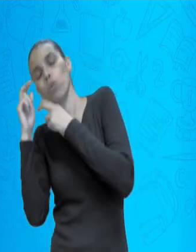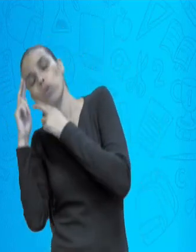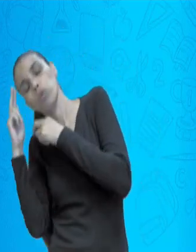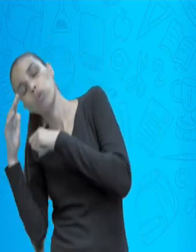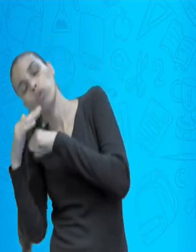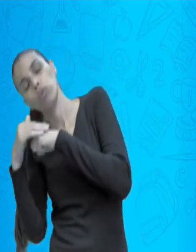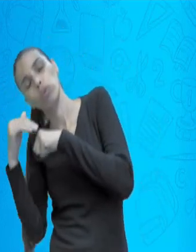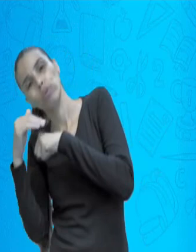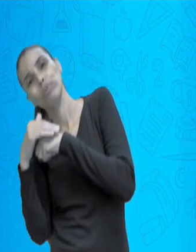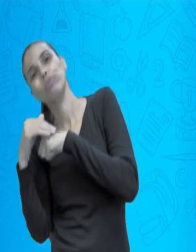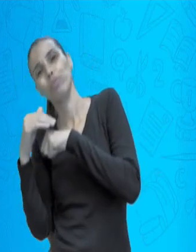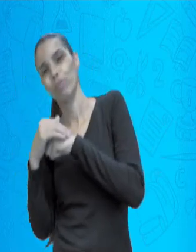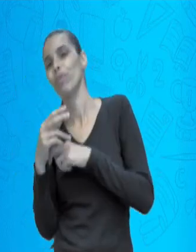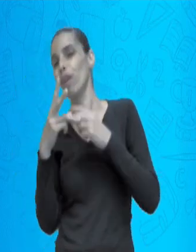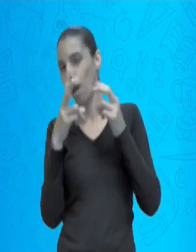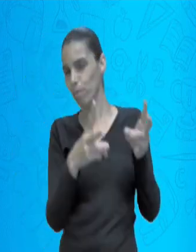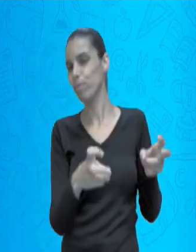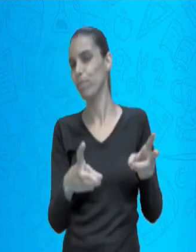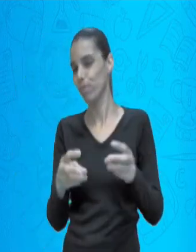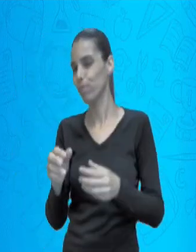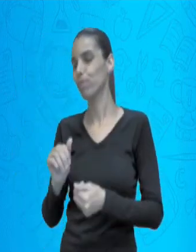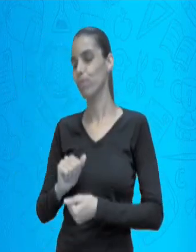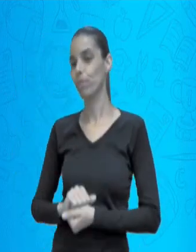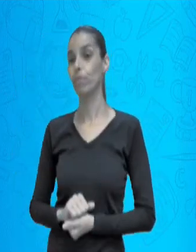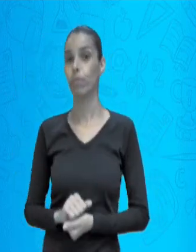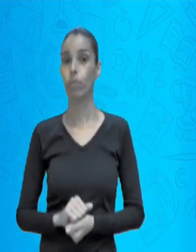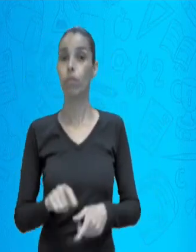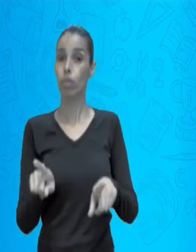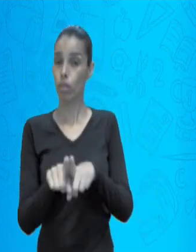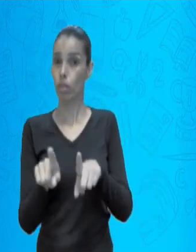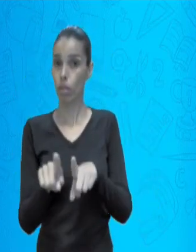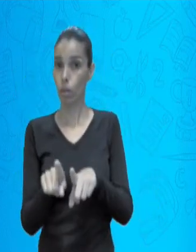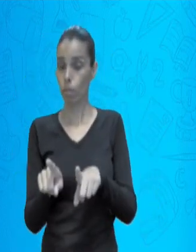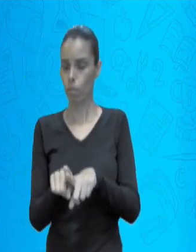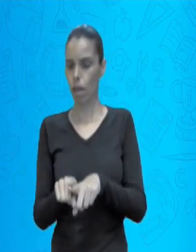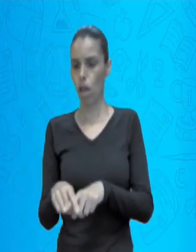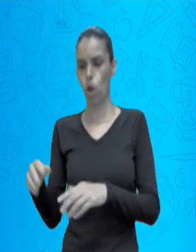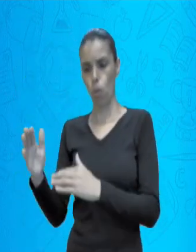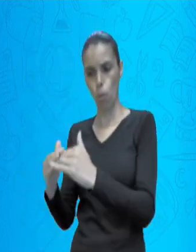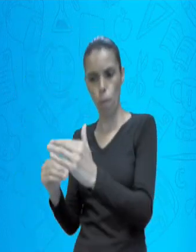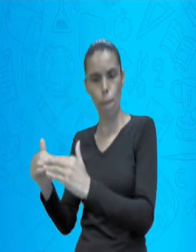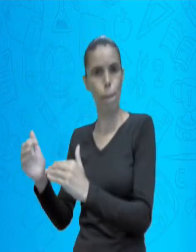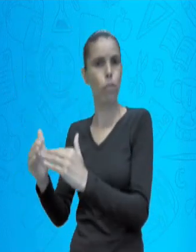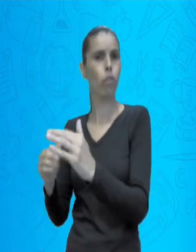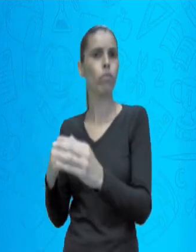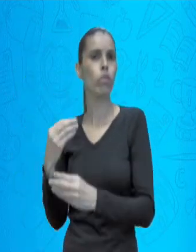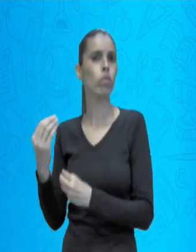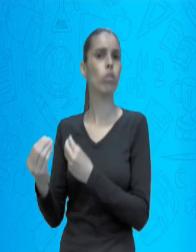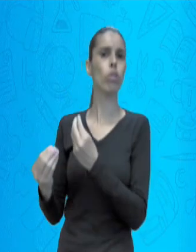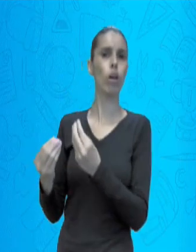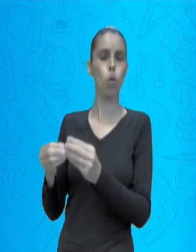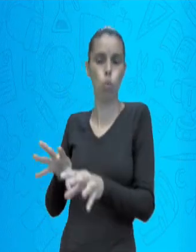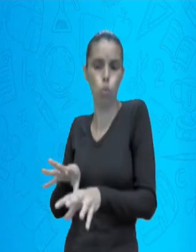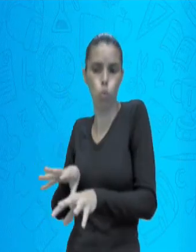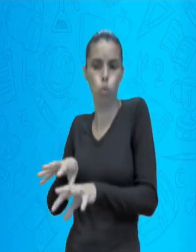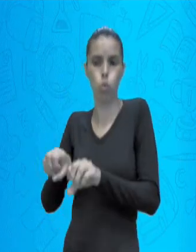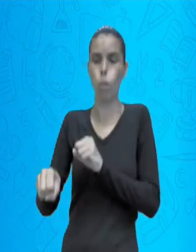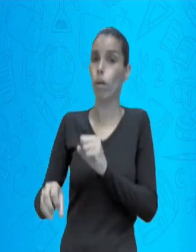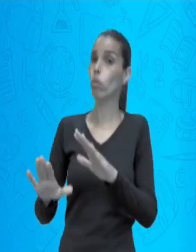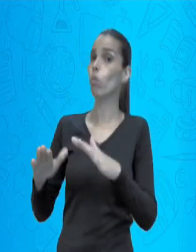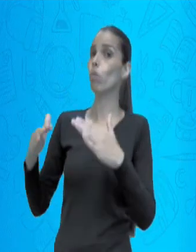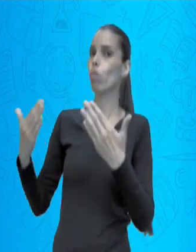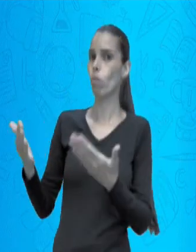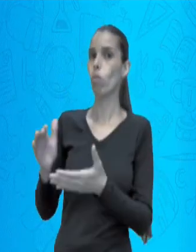é advogado, jornalista, desenhista e pintor. Escreveu mais de